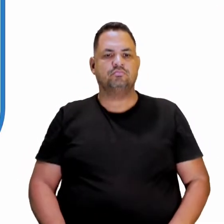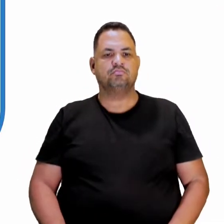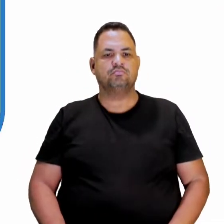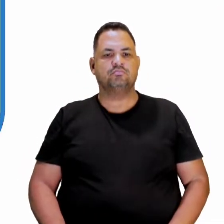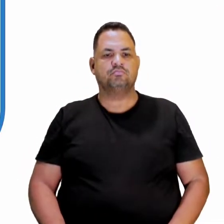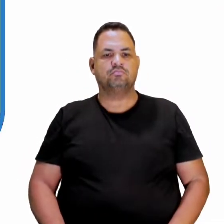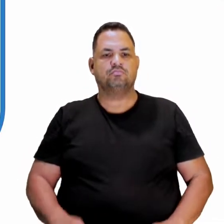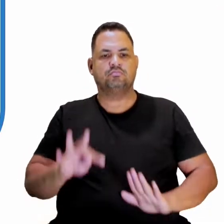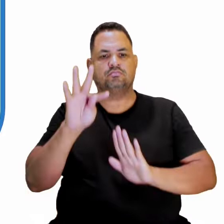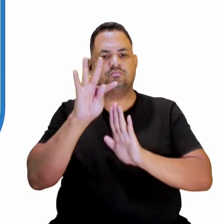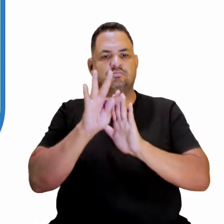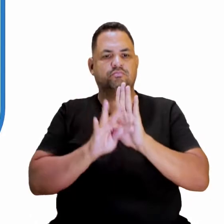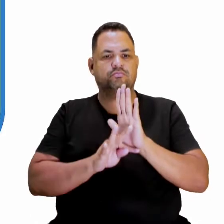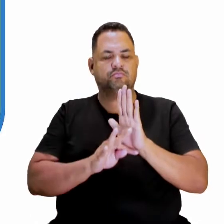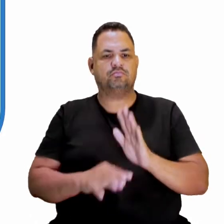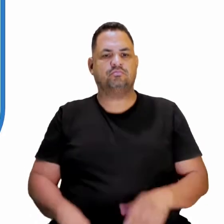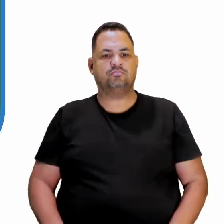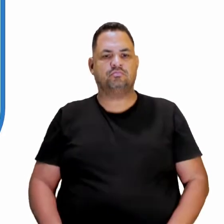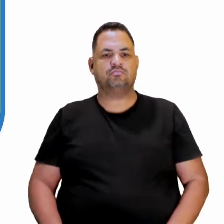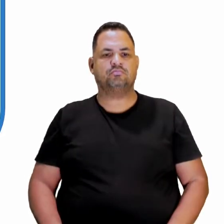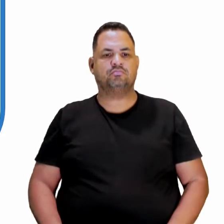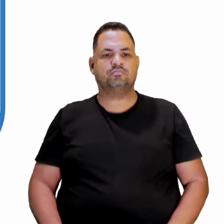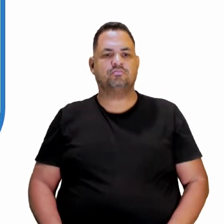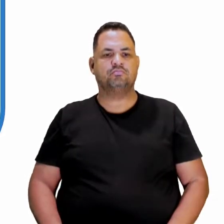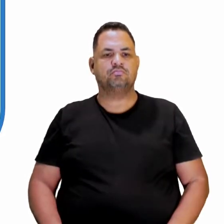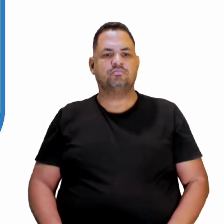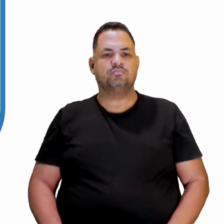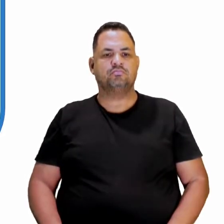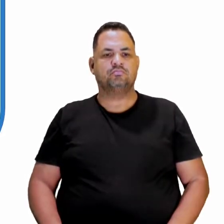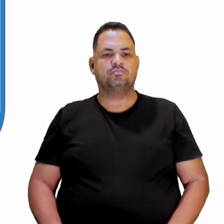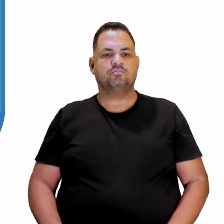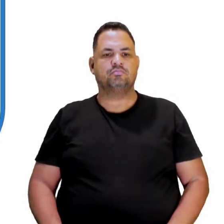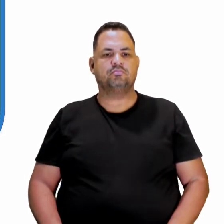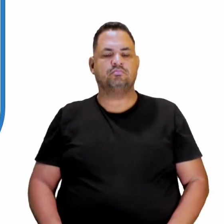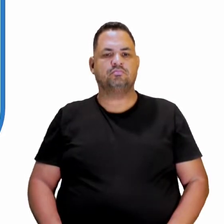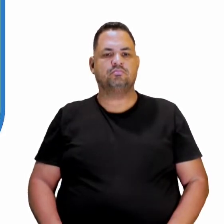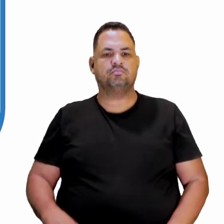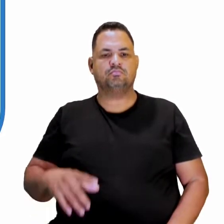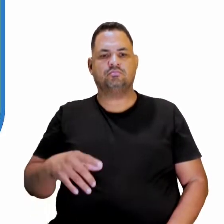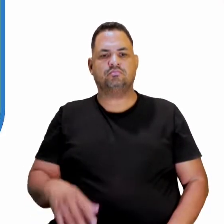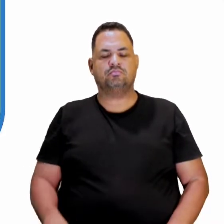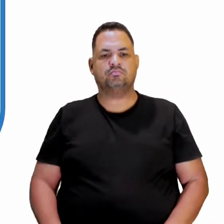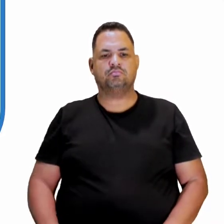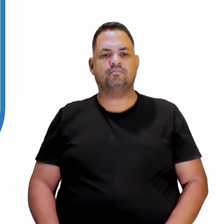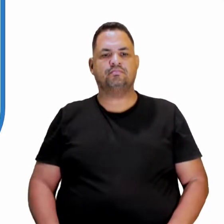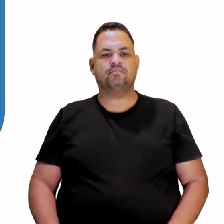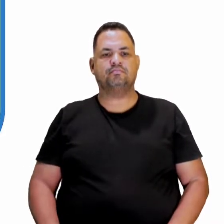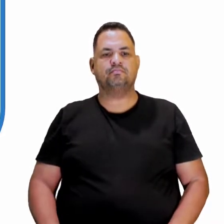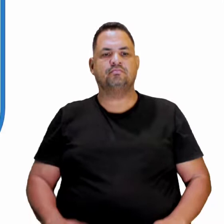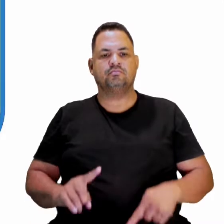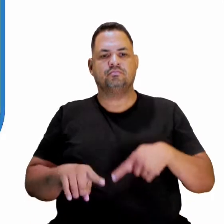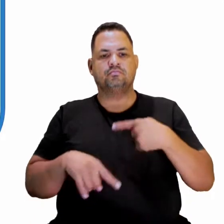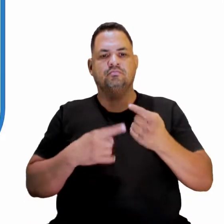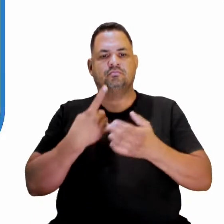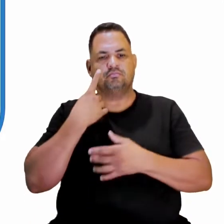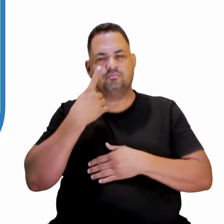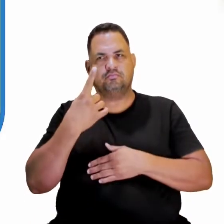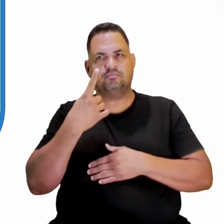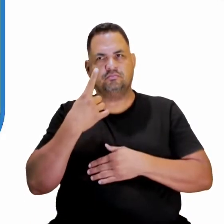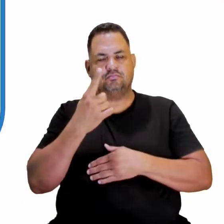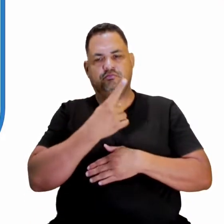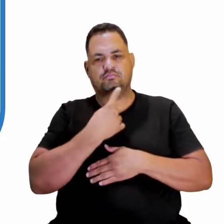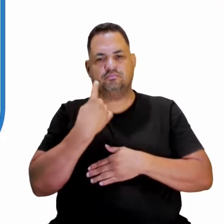Textual genre, que na verdade esses tempos simples e progressivos tem a ver com as question tags, tá? A gente vai ver tudo que a gente